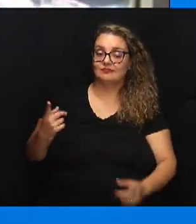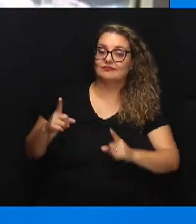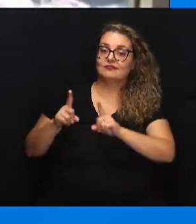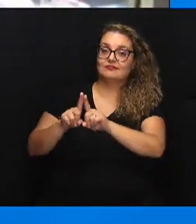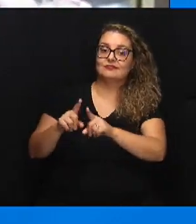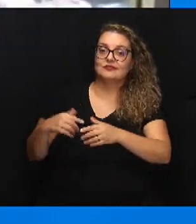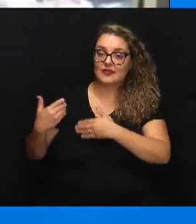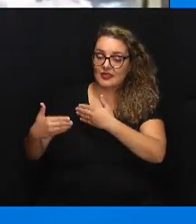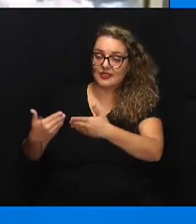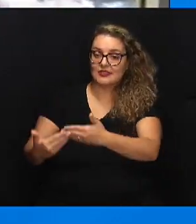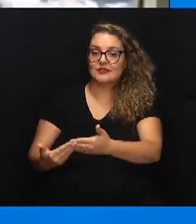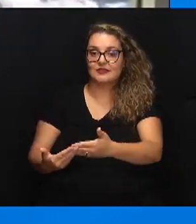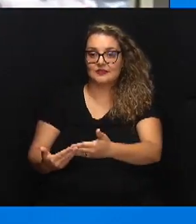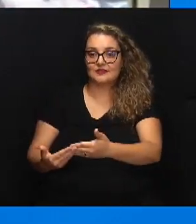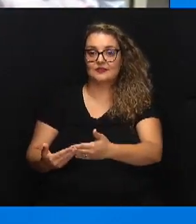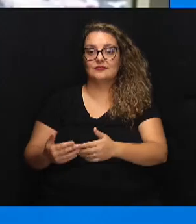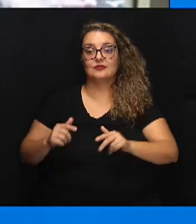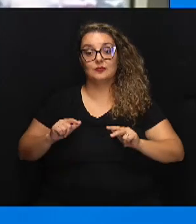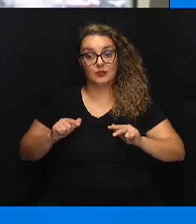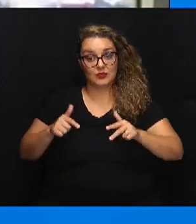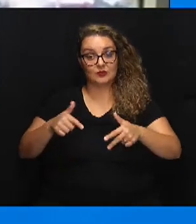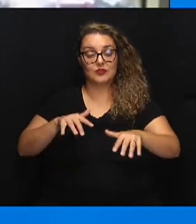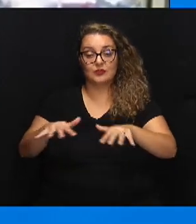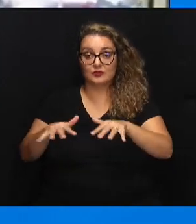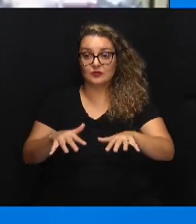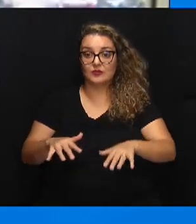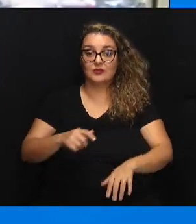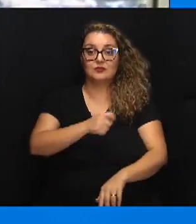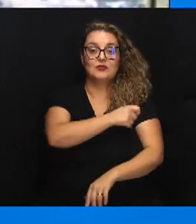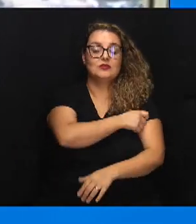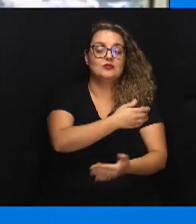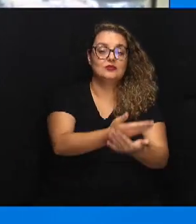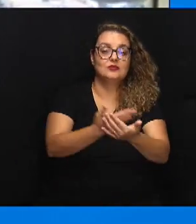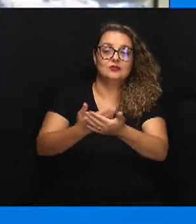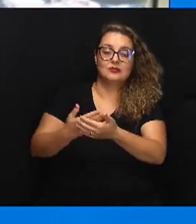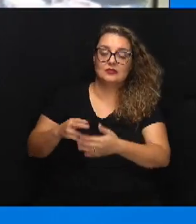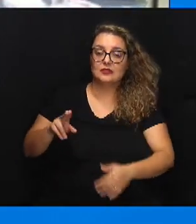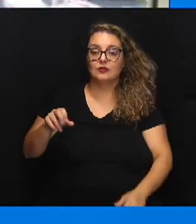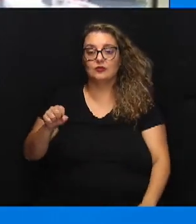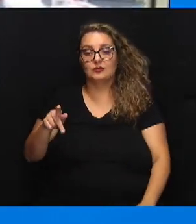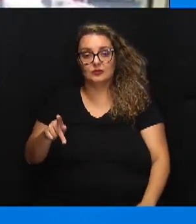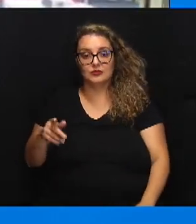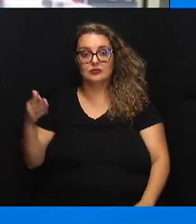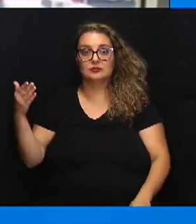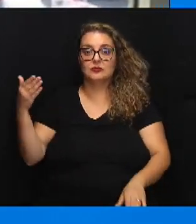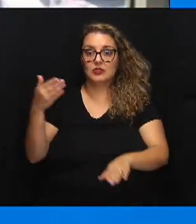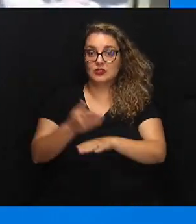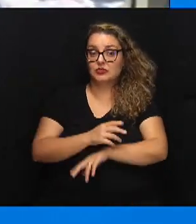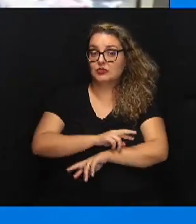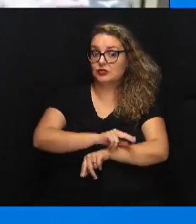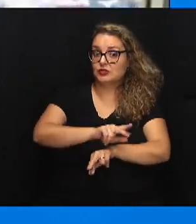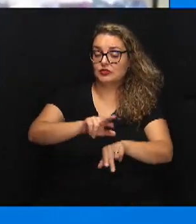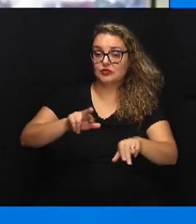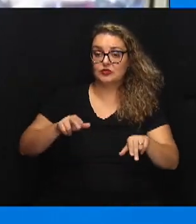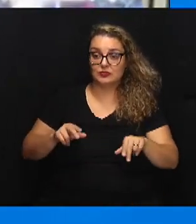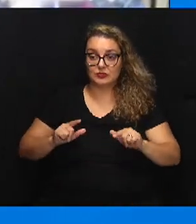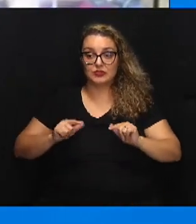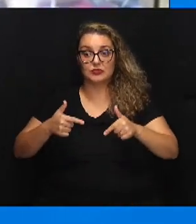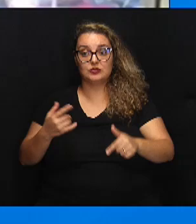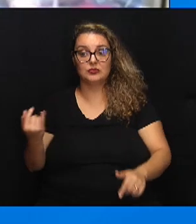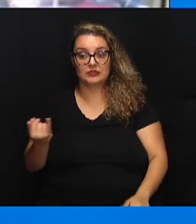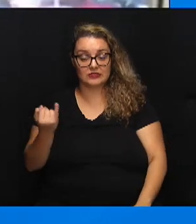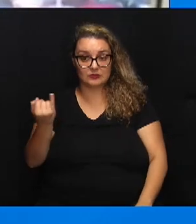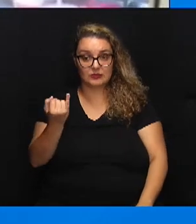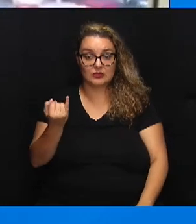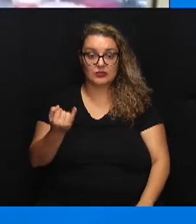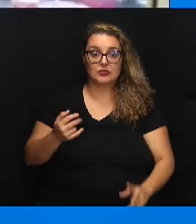essa época. A gente militou junto no movimento estudantil da USP, participamos de várias lutas importantes,